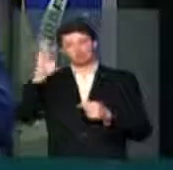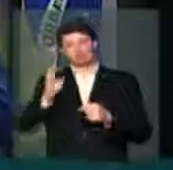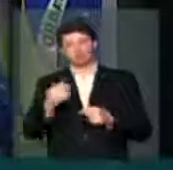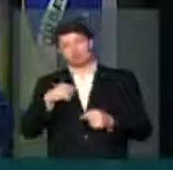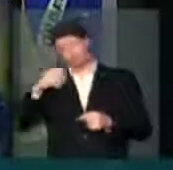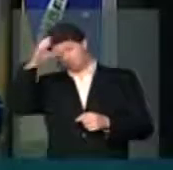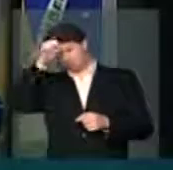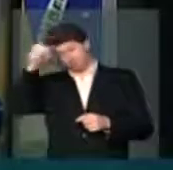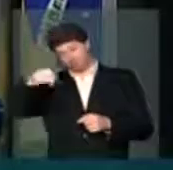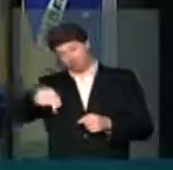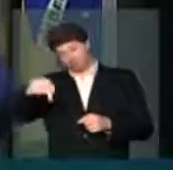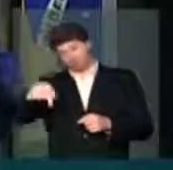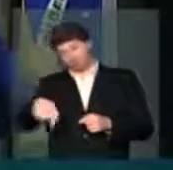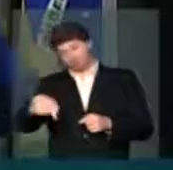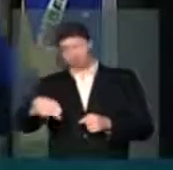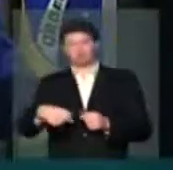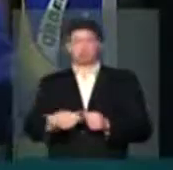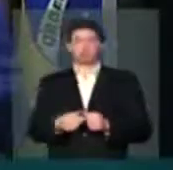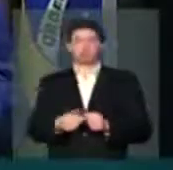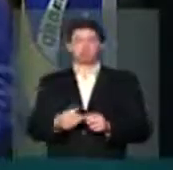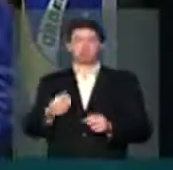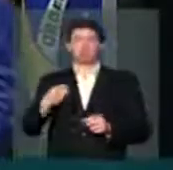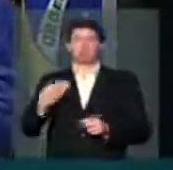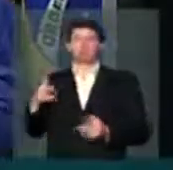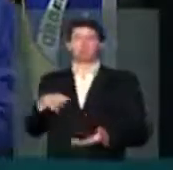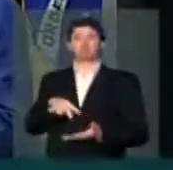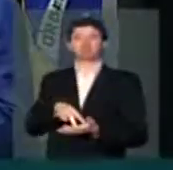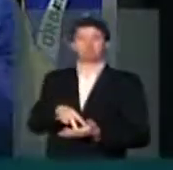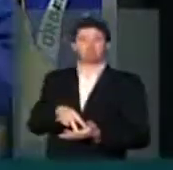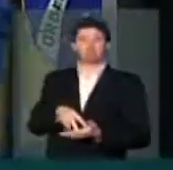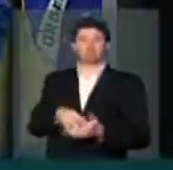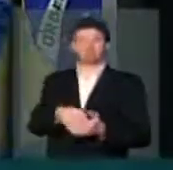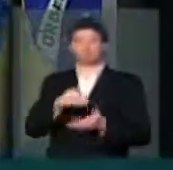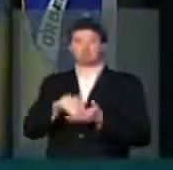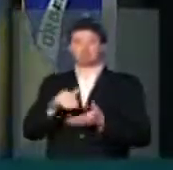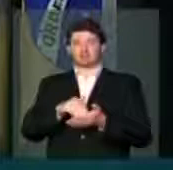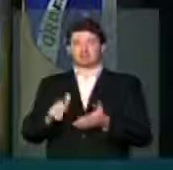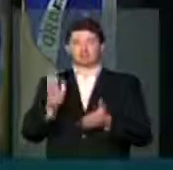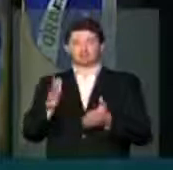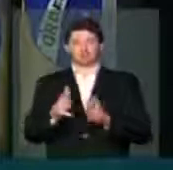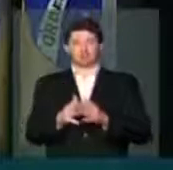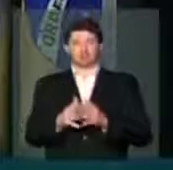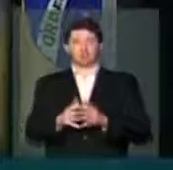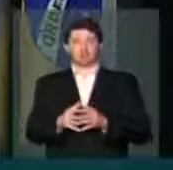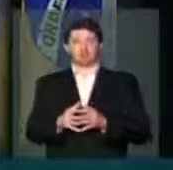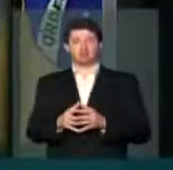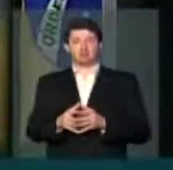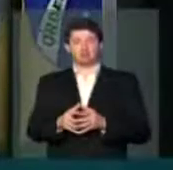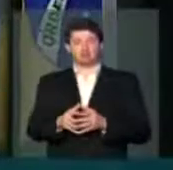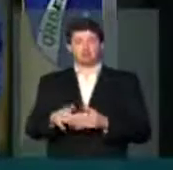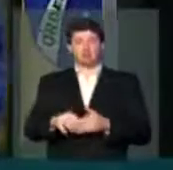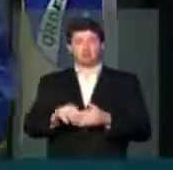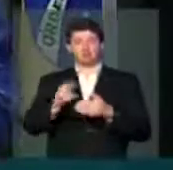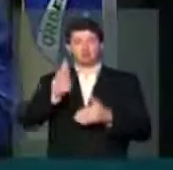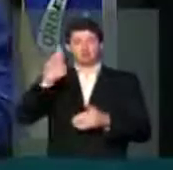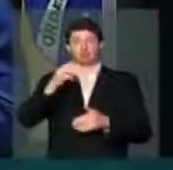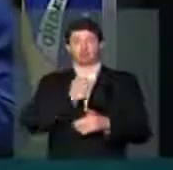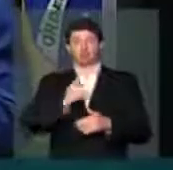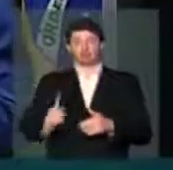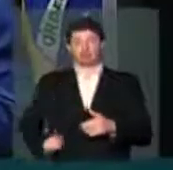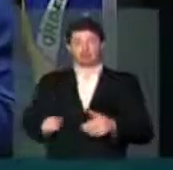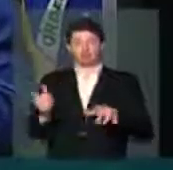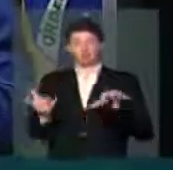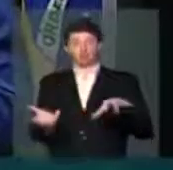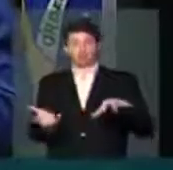aqui nesta casa, aonde eu ocupei a terceira secretaria, aonde ocupei a liderança do governo no